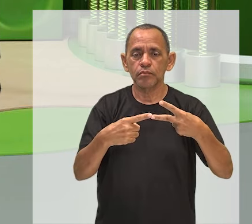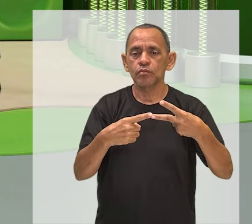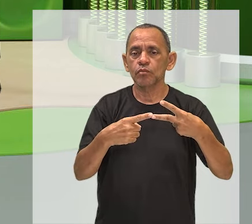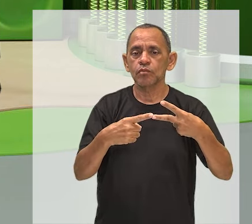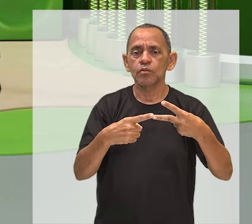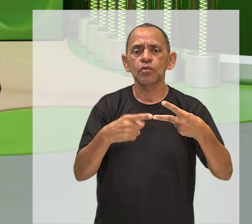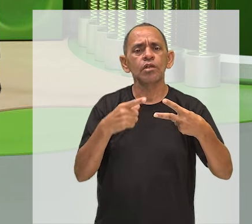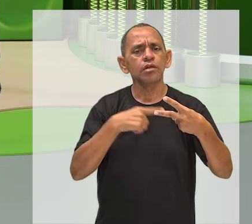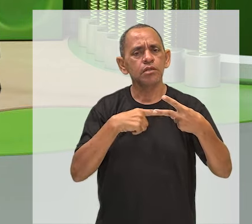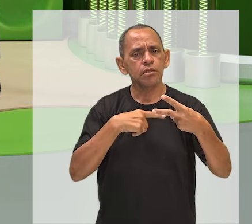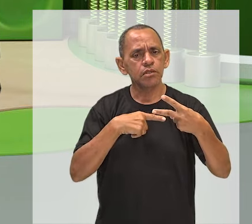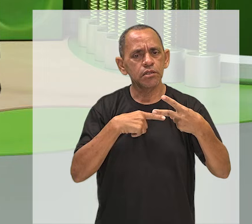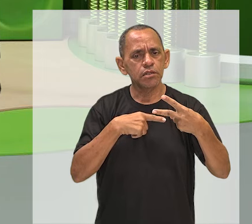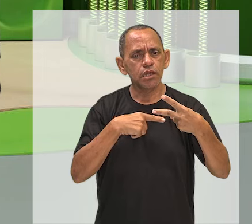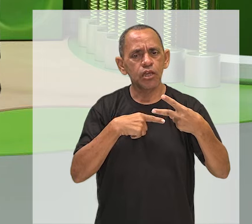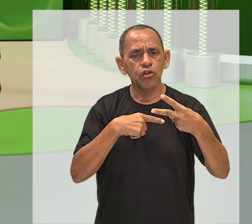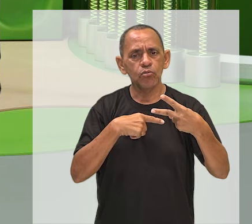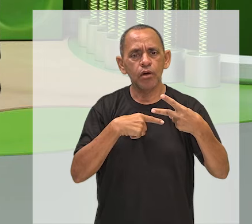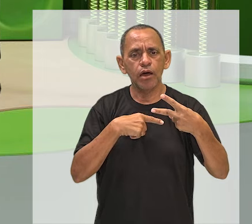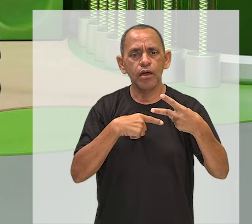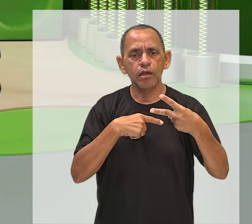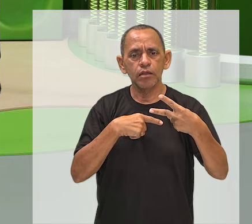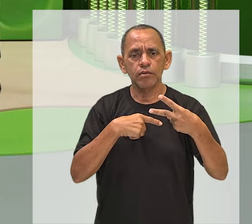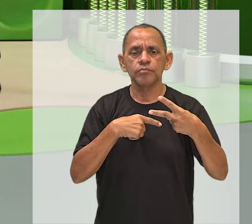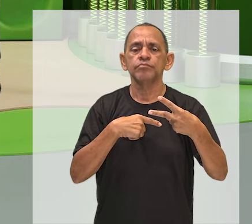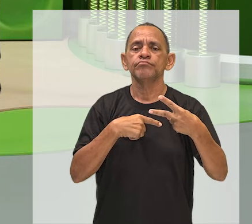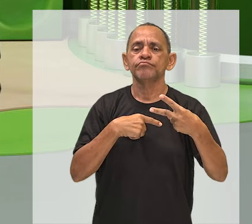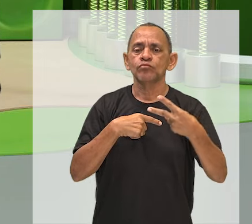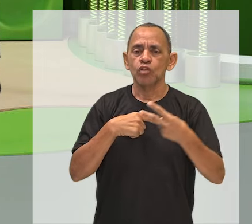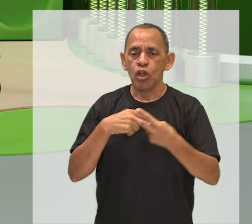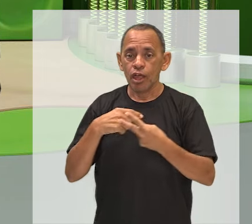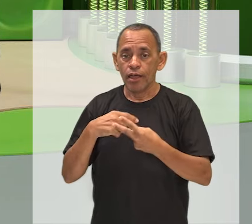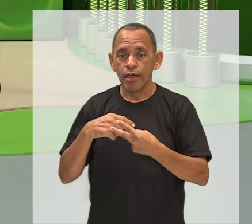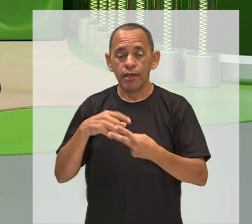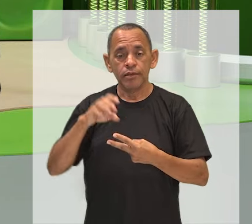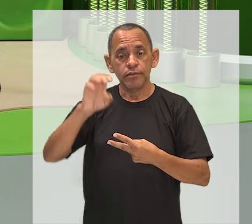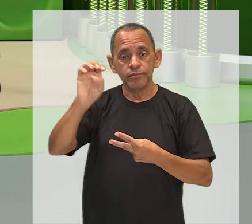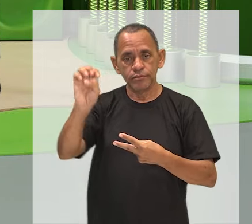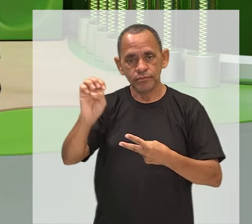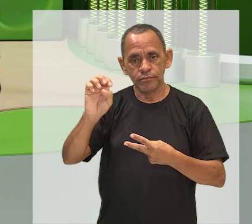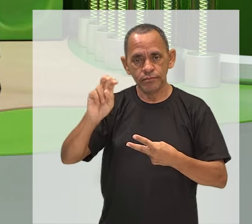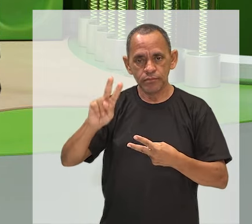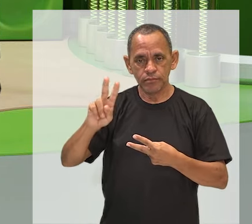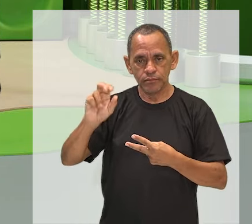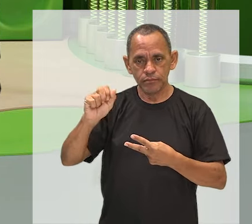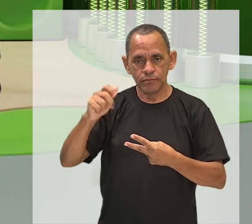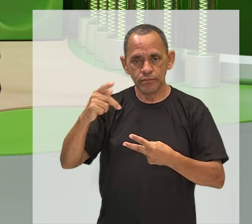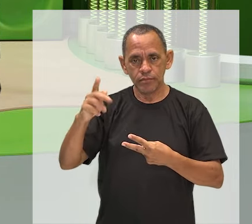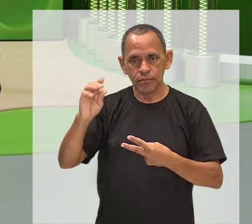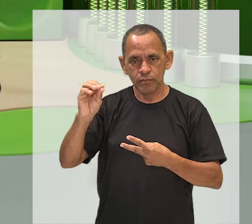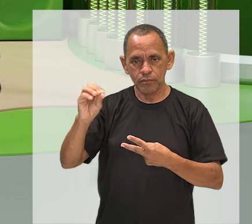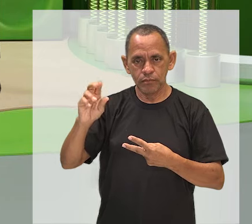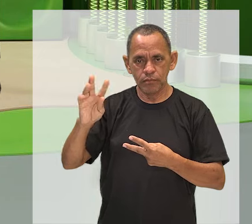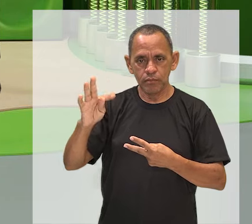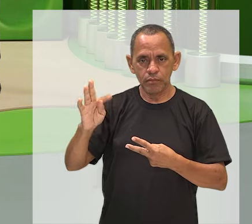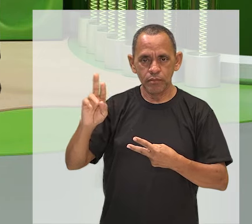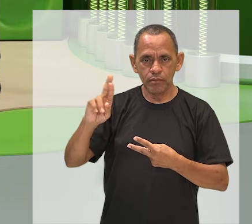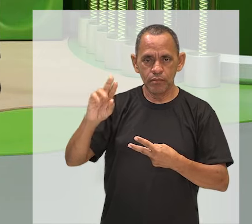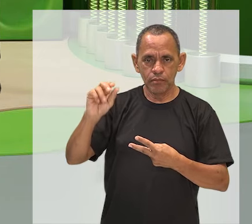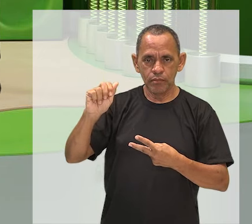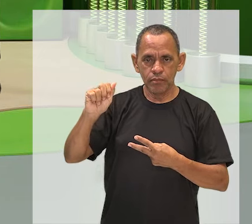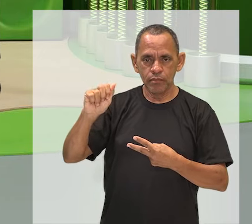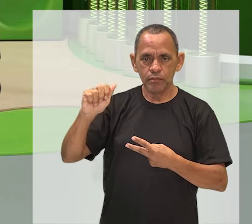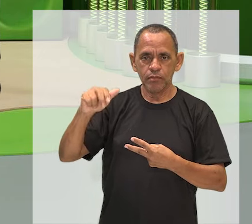acima, existe ali uma intensa evapotranspiração. Gente, olha essa palavrinha aí, evapotranspiração. Então,